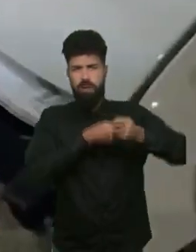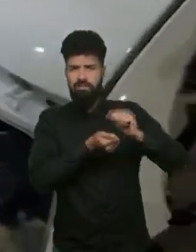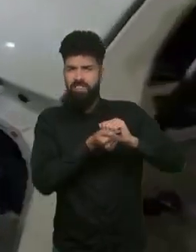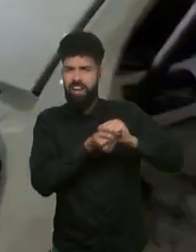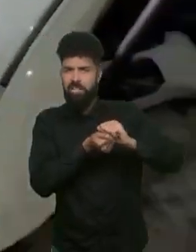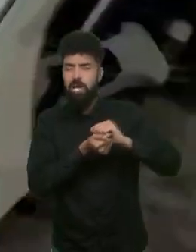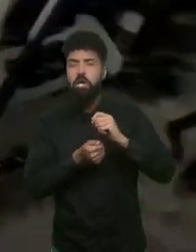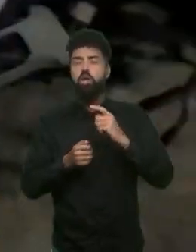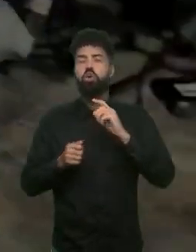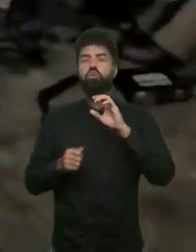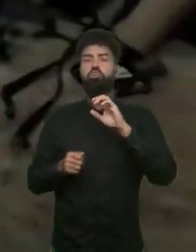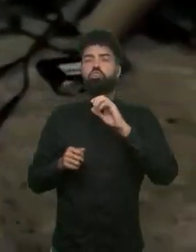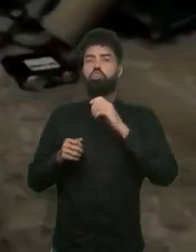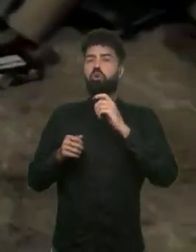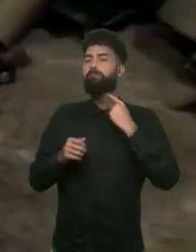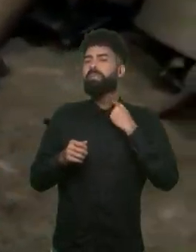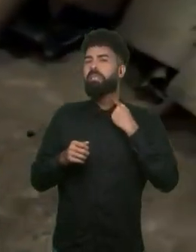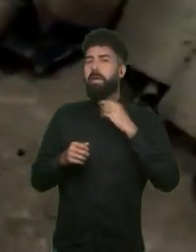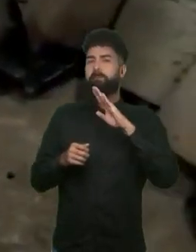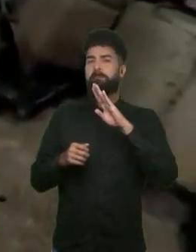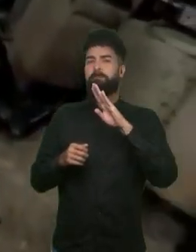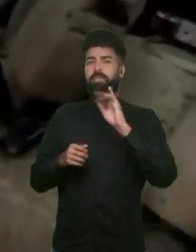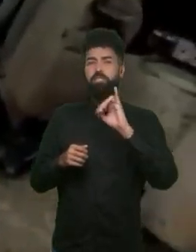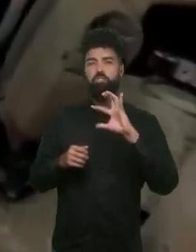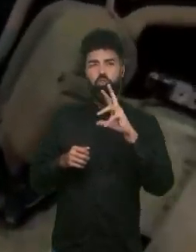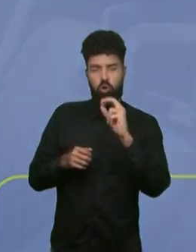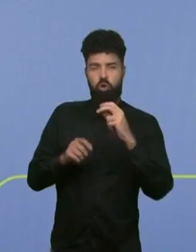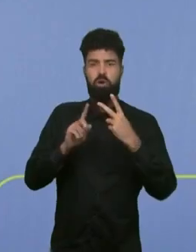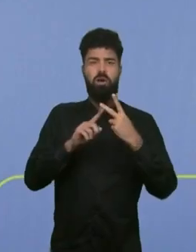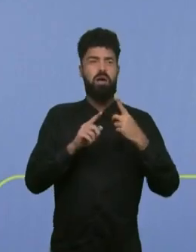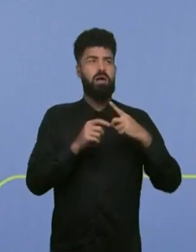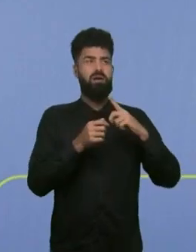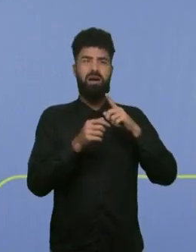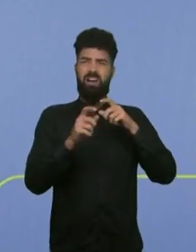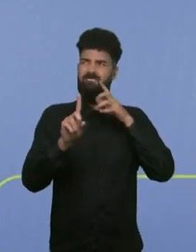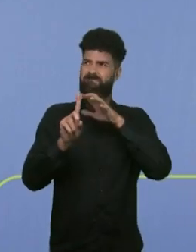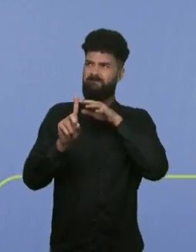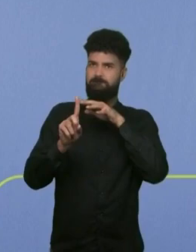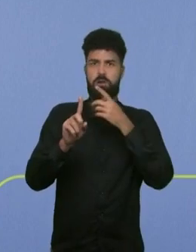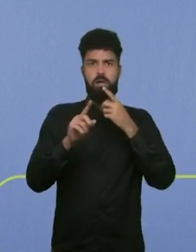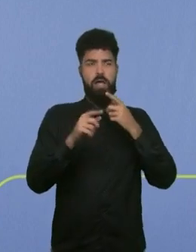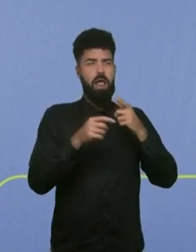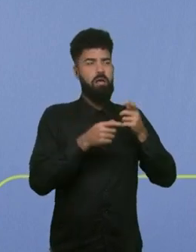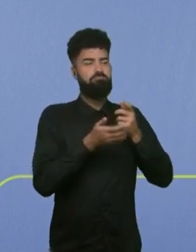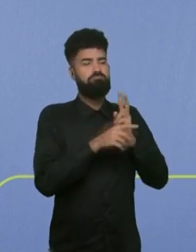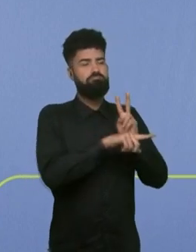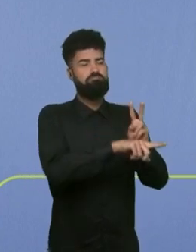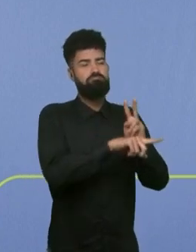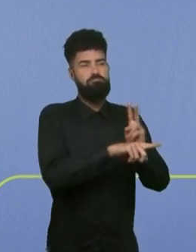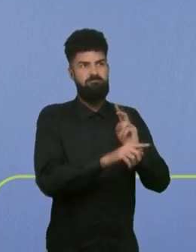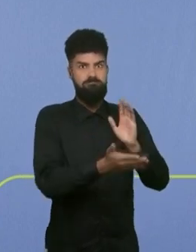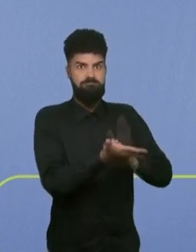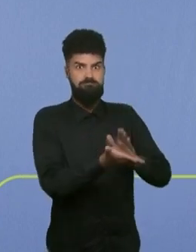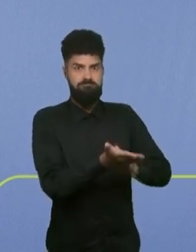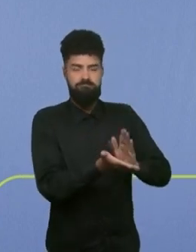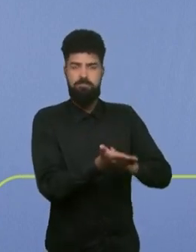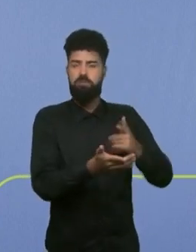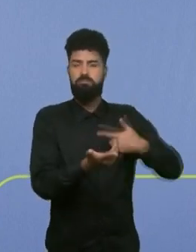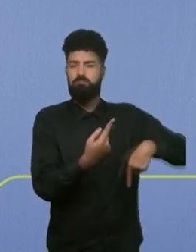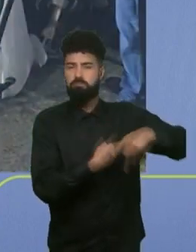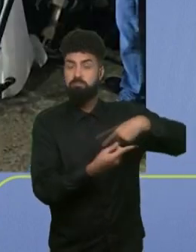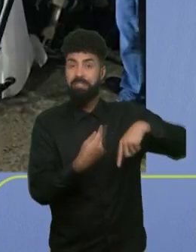do bicho, agiotagem, extorsão e receptação. Ao todo, foram expedidos 10 mandados de prisão